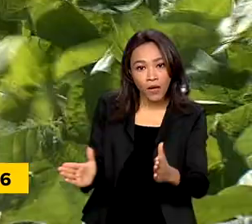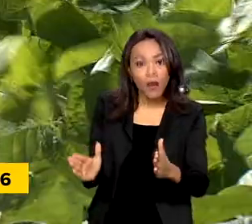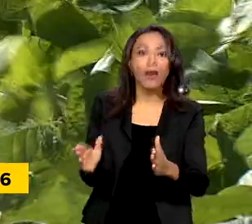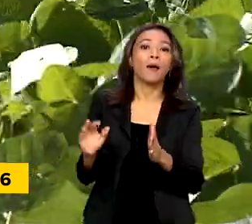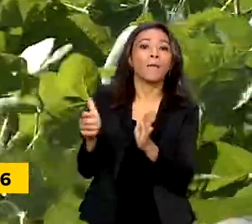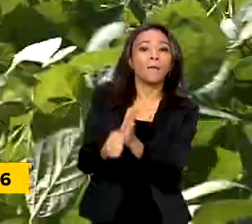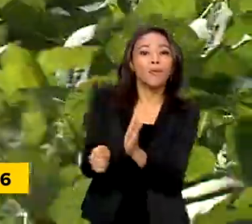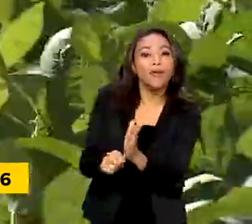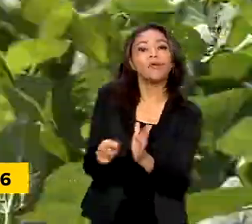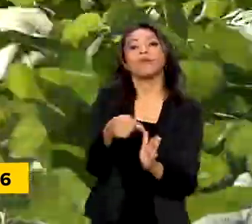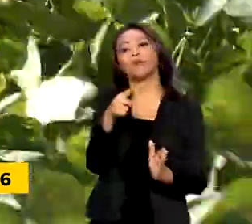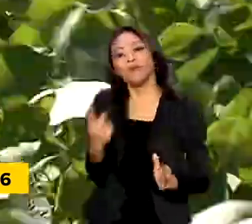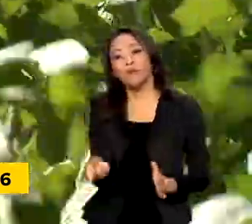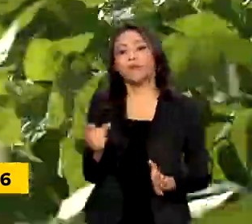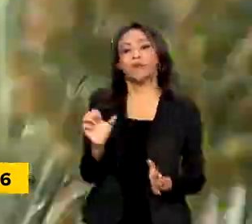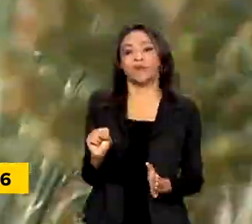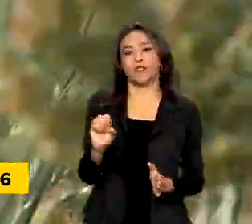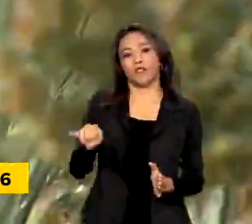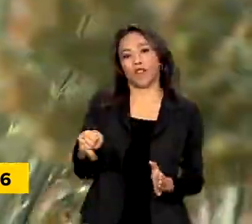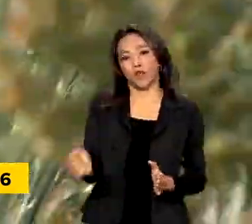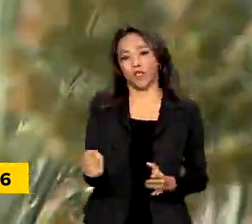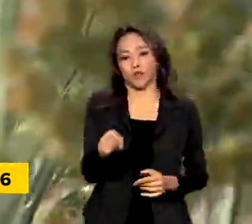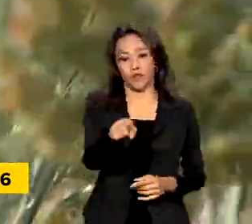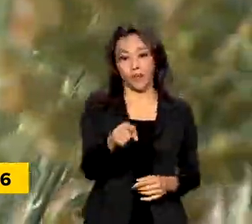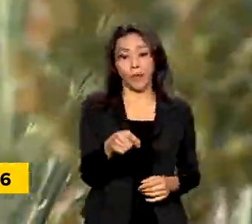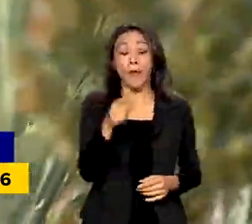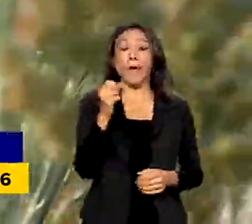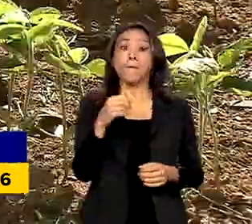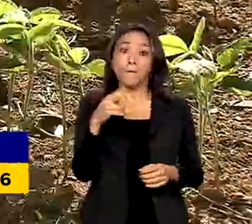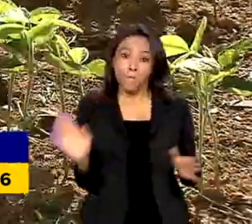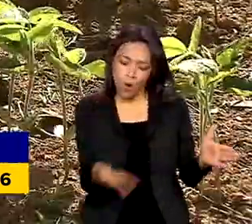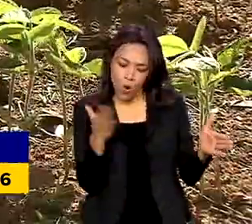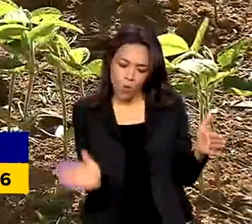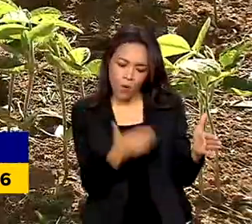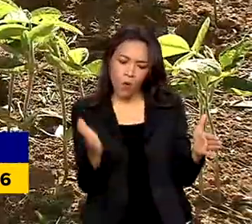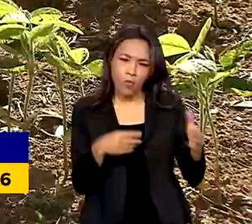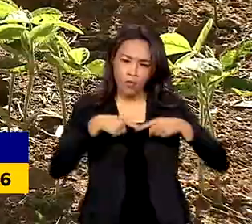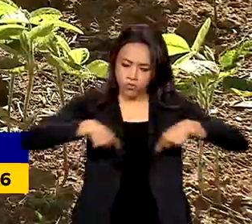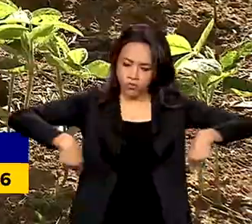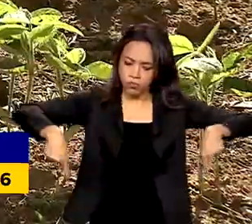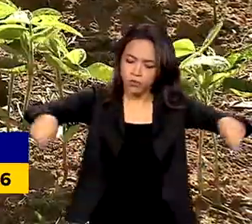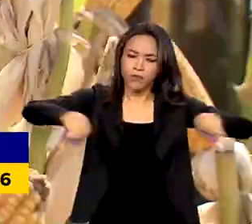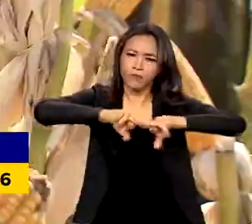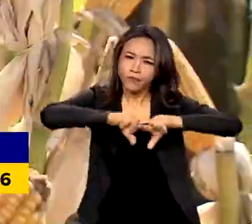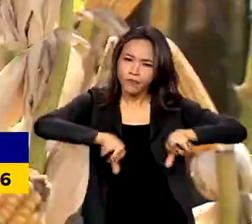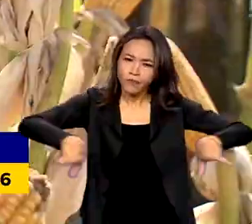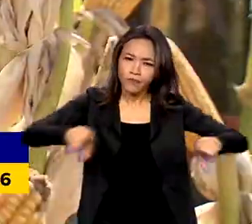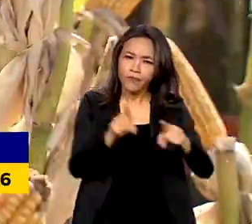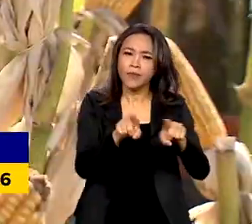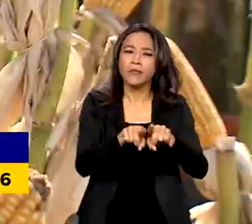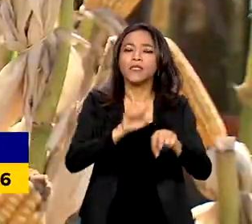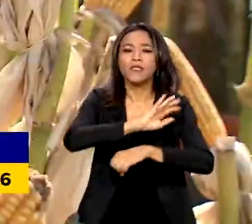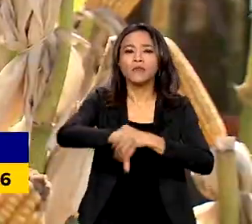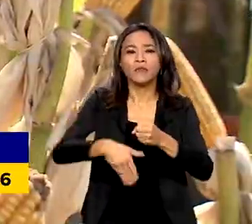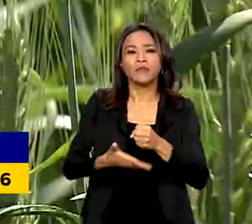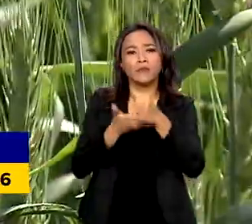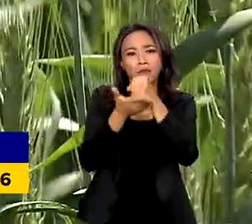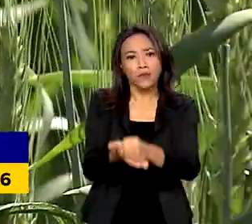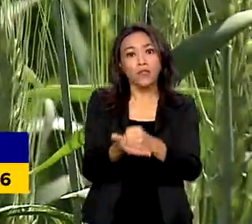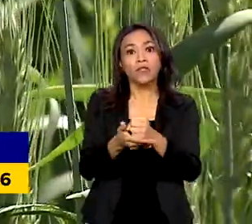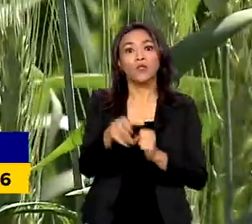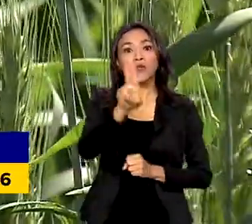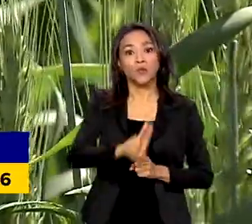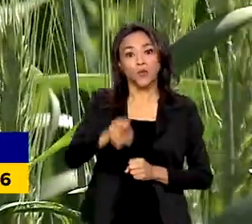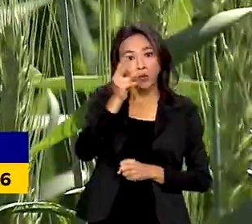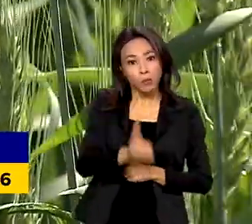milho produzir mais com mais variedades e sustentabilidade em menos espaço é